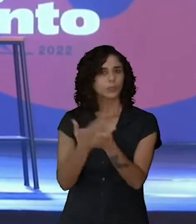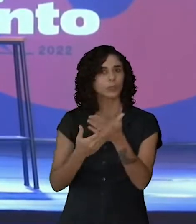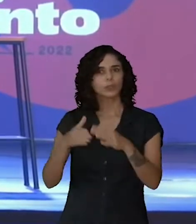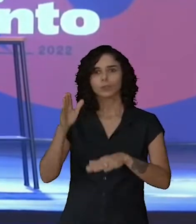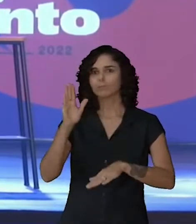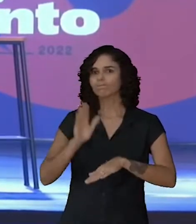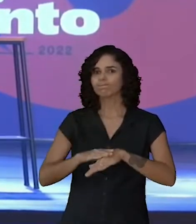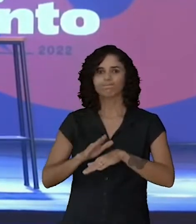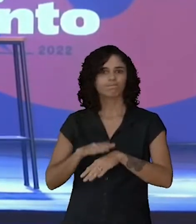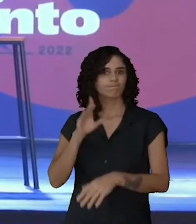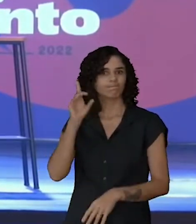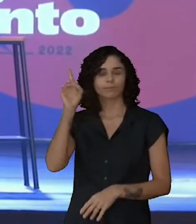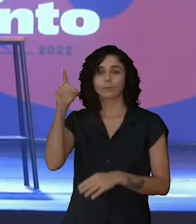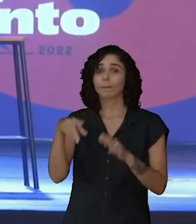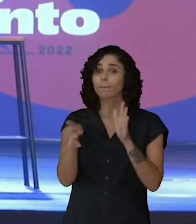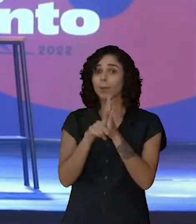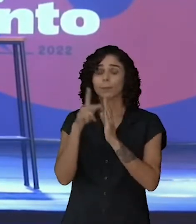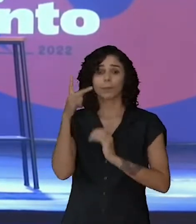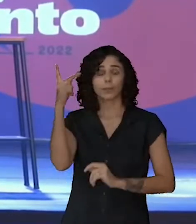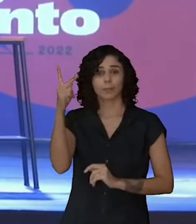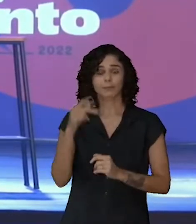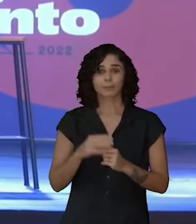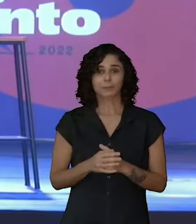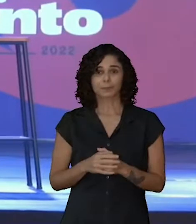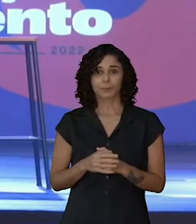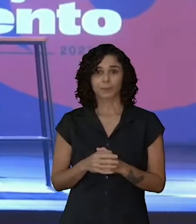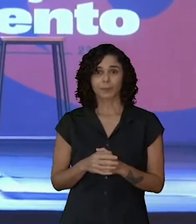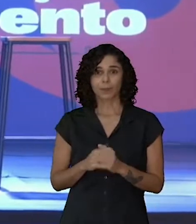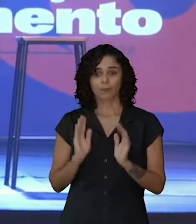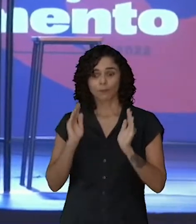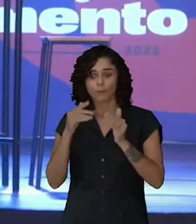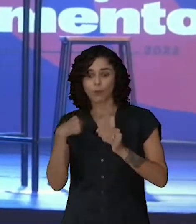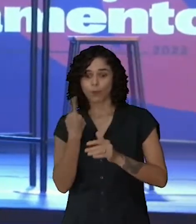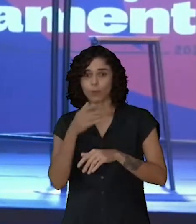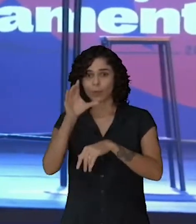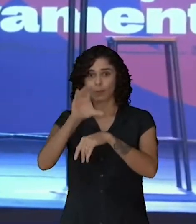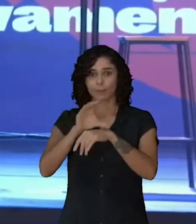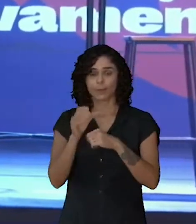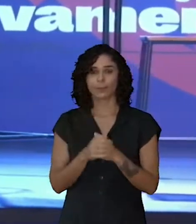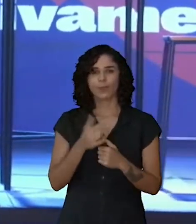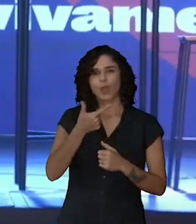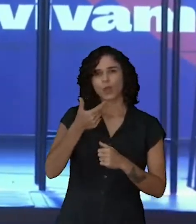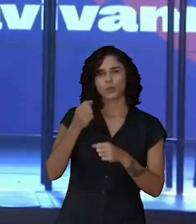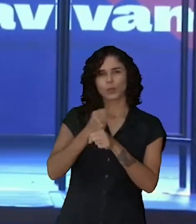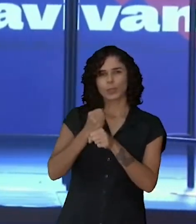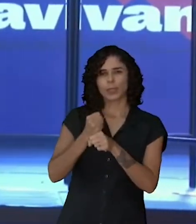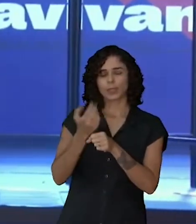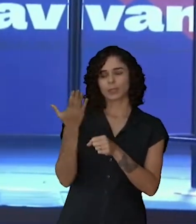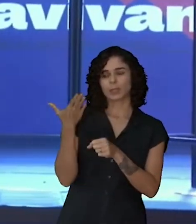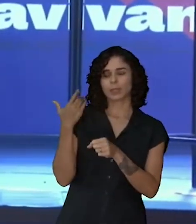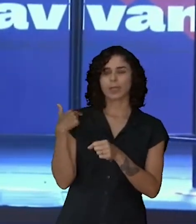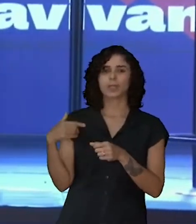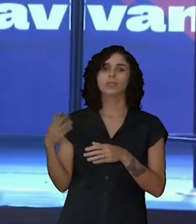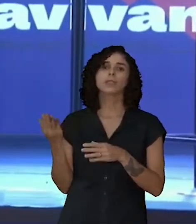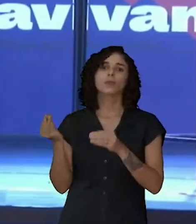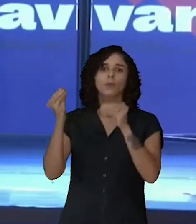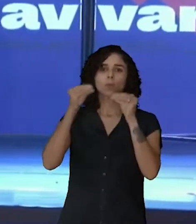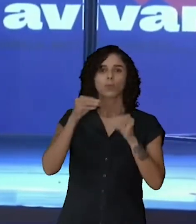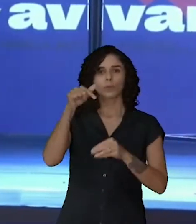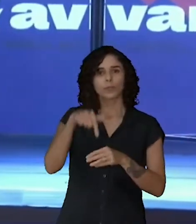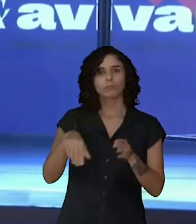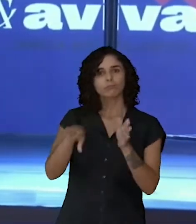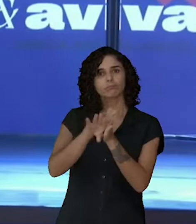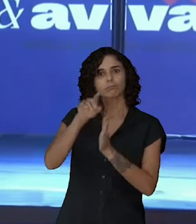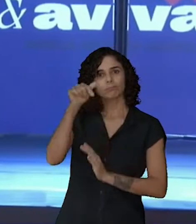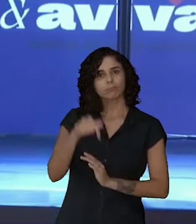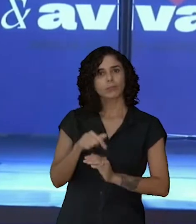para a nossa igreja. Quando eu cheguei aqui há 12 anos atrás, um pouquinho mais, eu compartilhei algumas